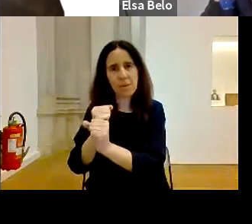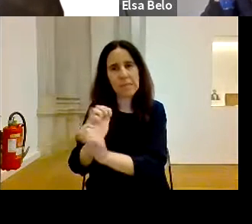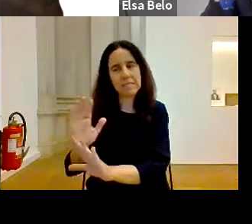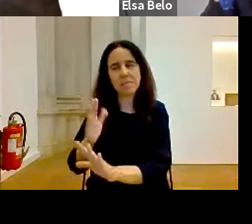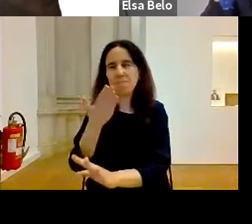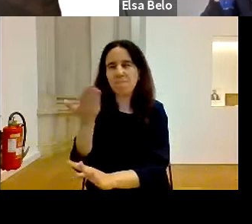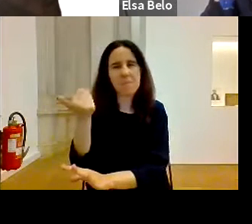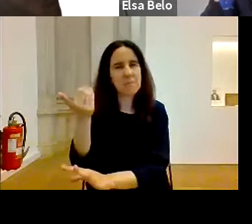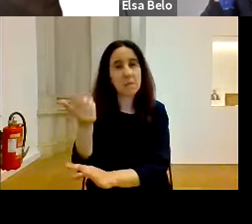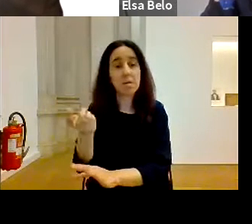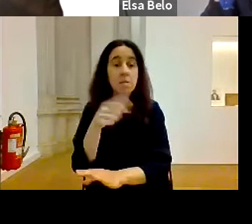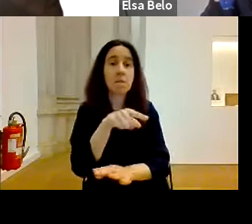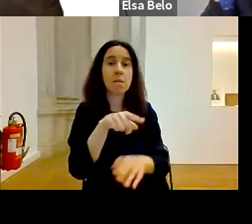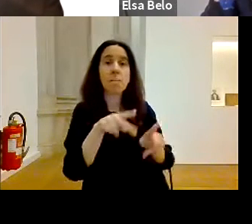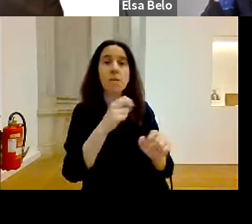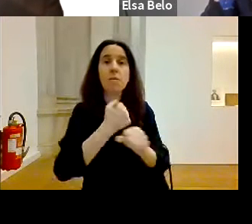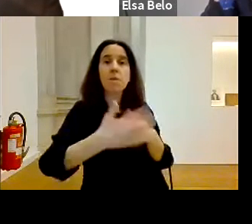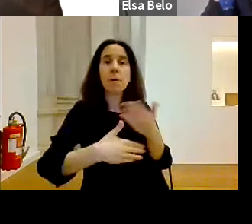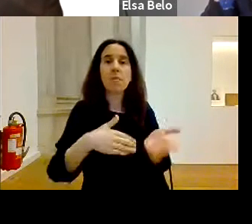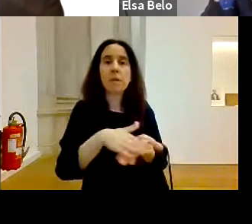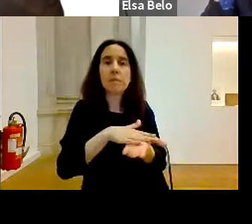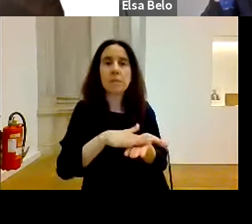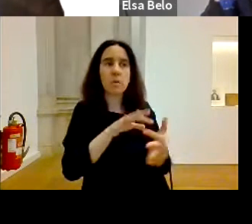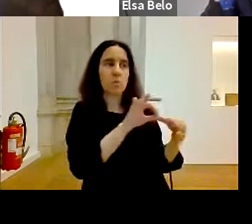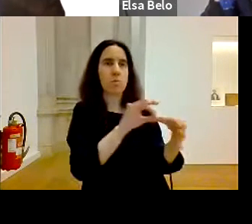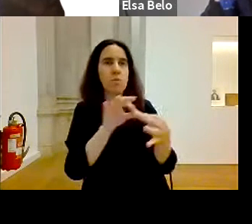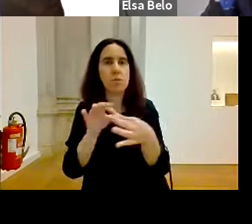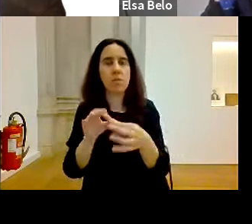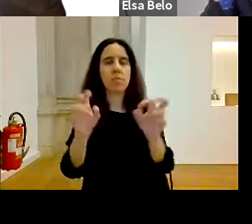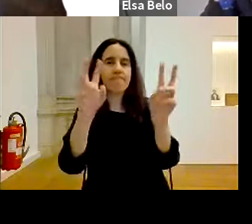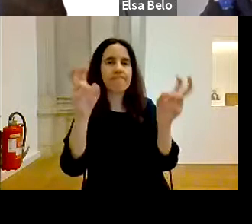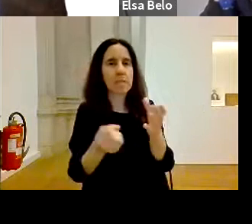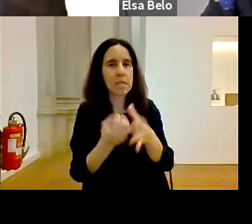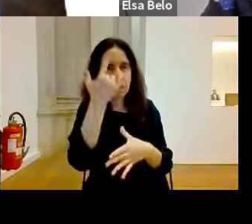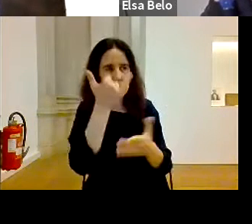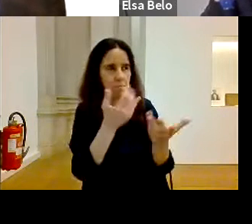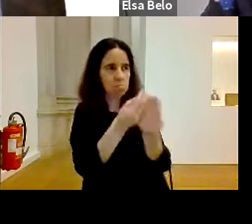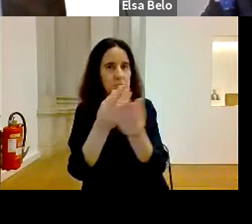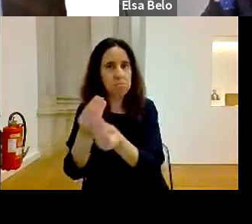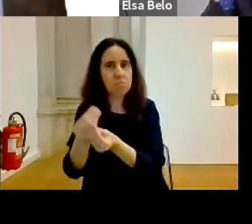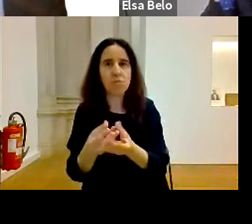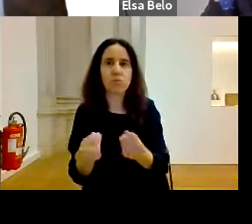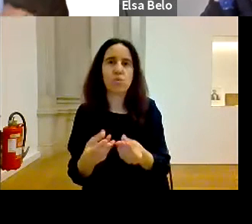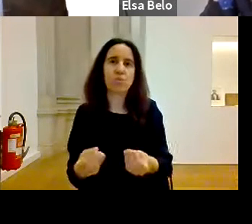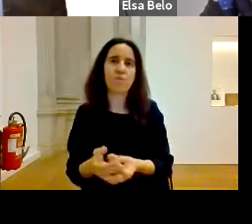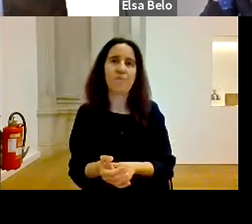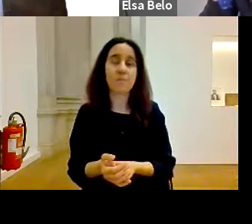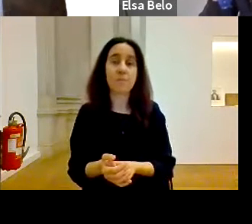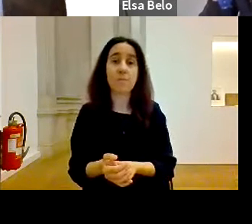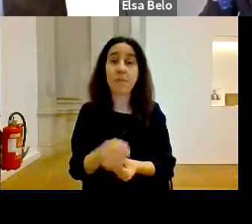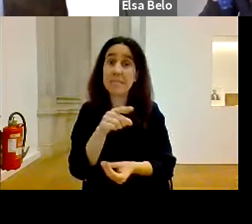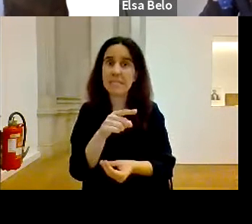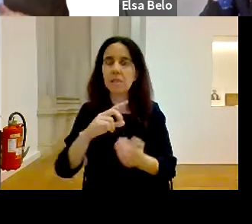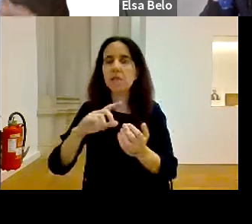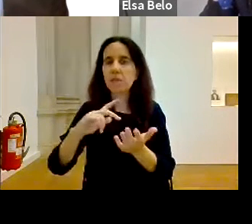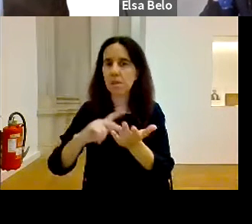ineficiente, para um método de trabalho assente na produção colaborativa, ou se quiser, na co-criação de produtos. Quer dizer, e aqui a